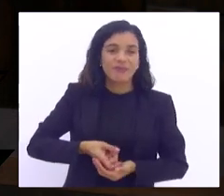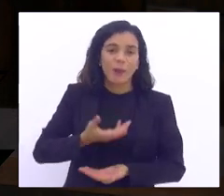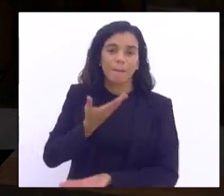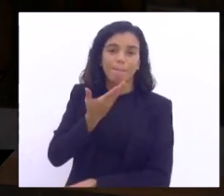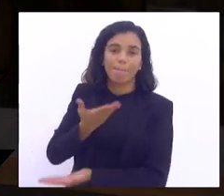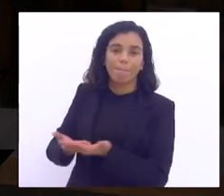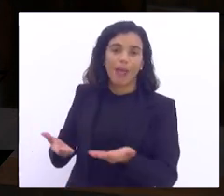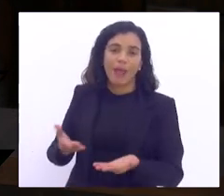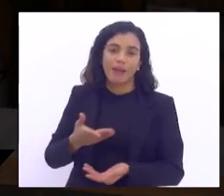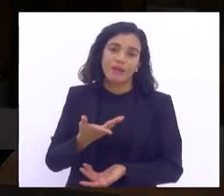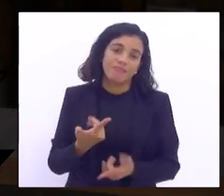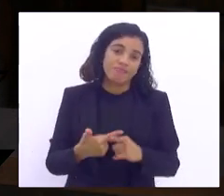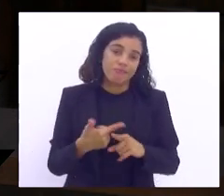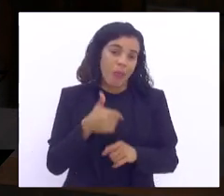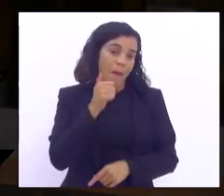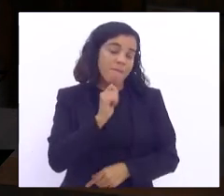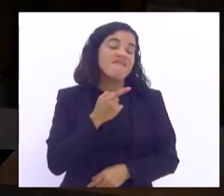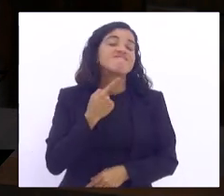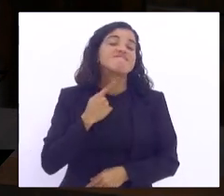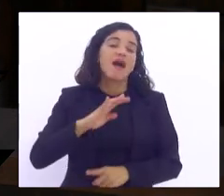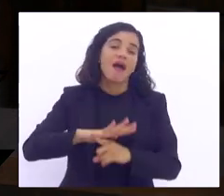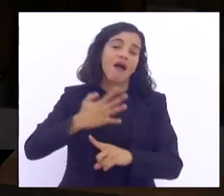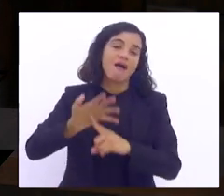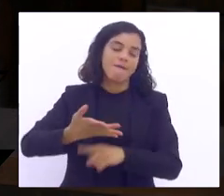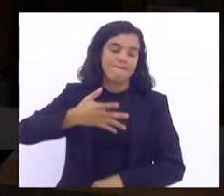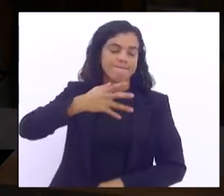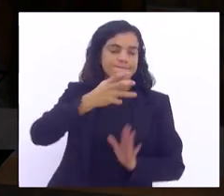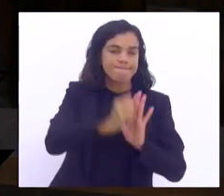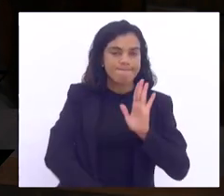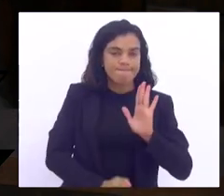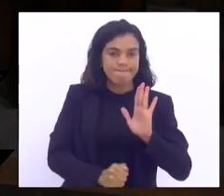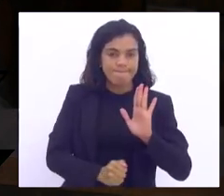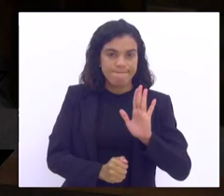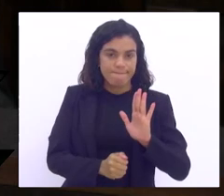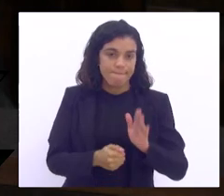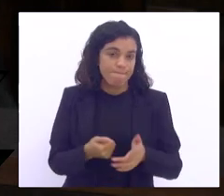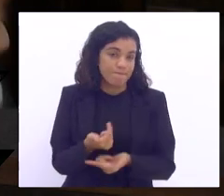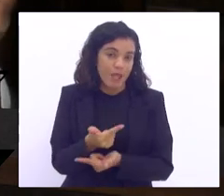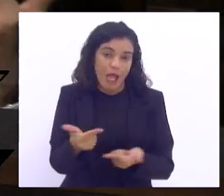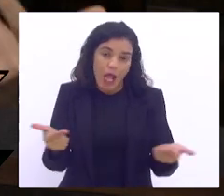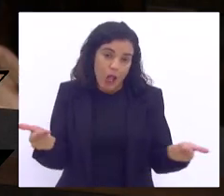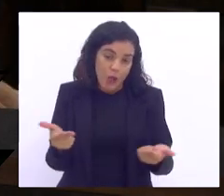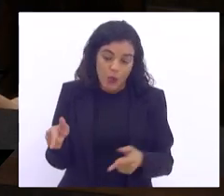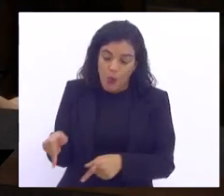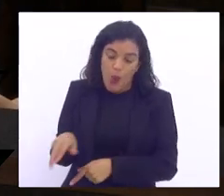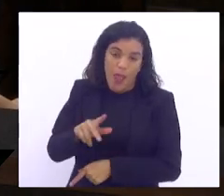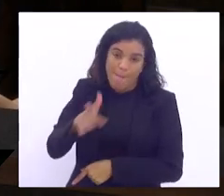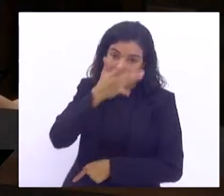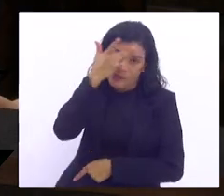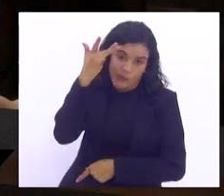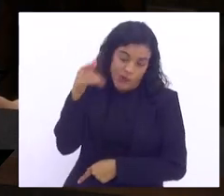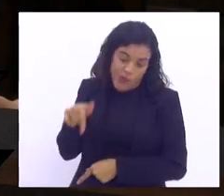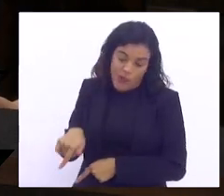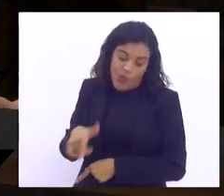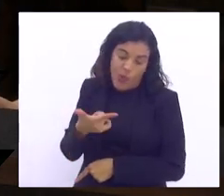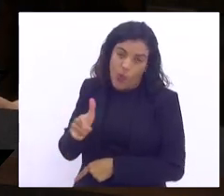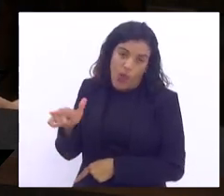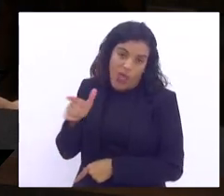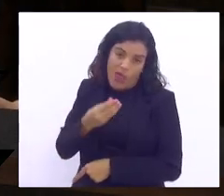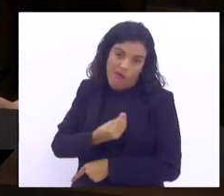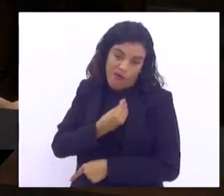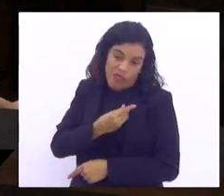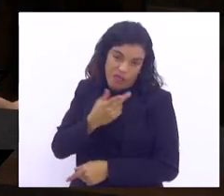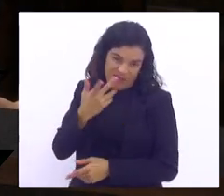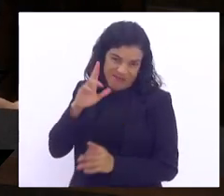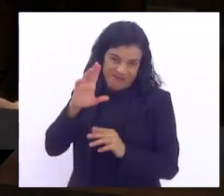contra a mãe que quer abortá-lo, já que, como ele não tem status de pessoa digna de proteção pela